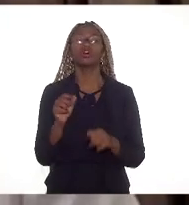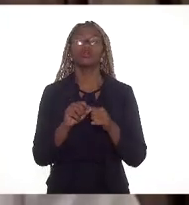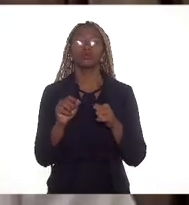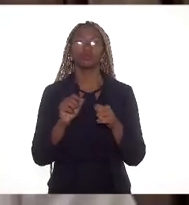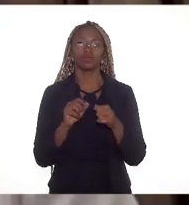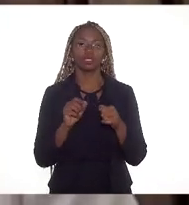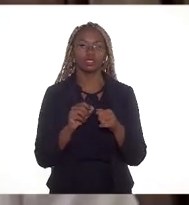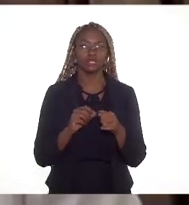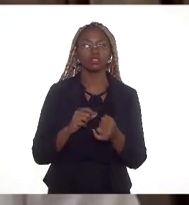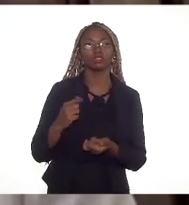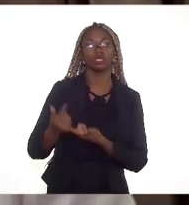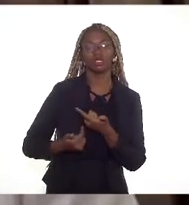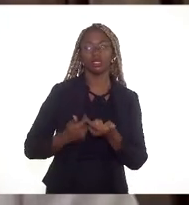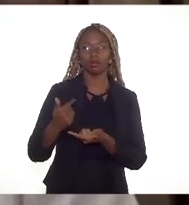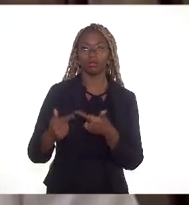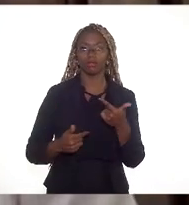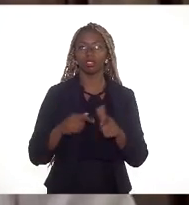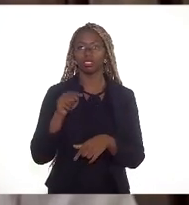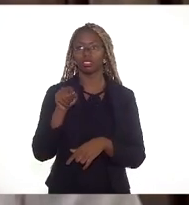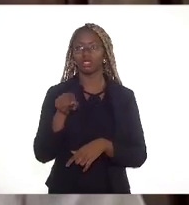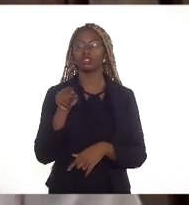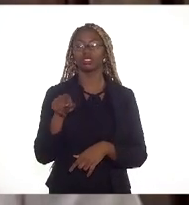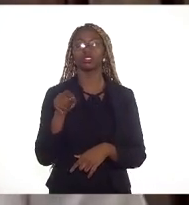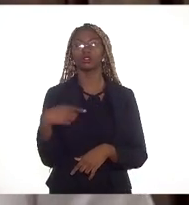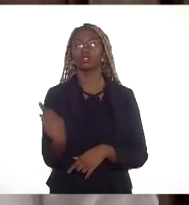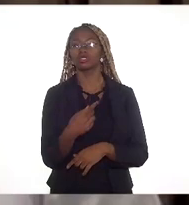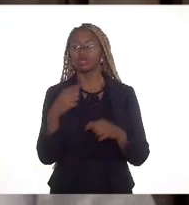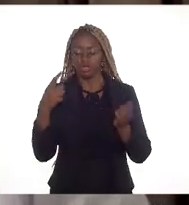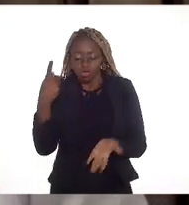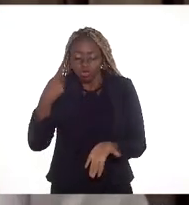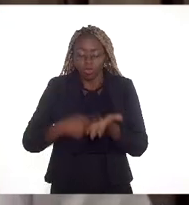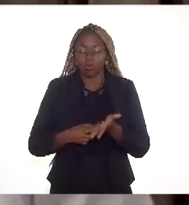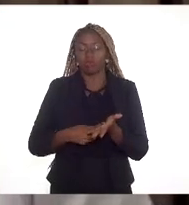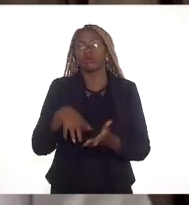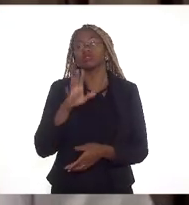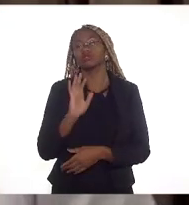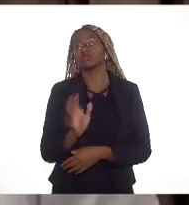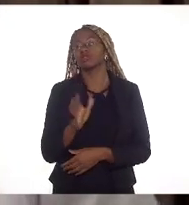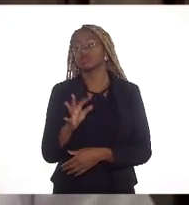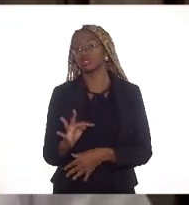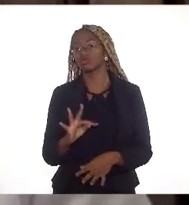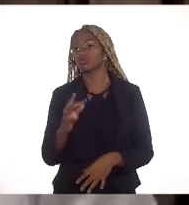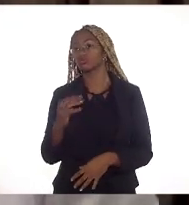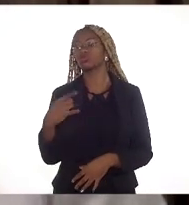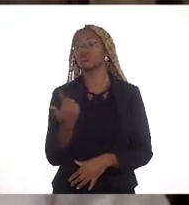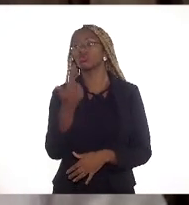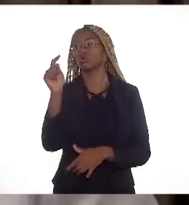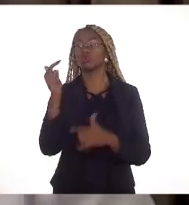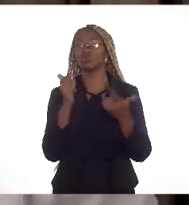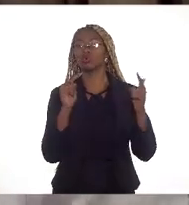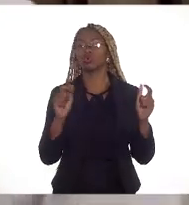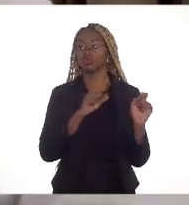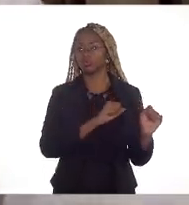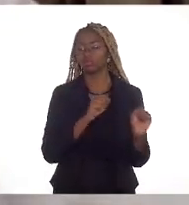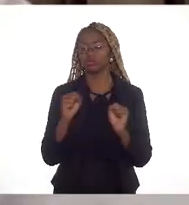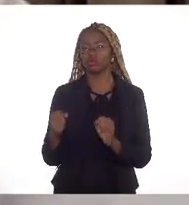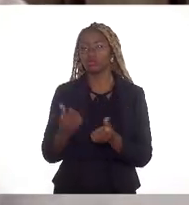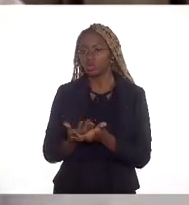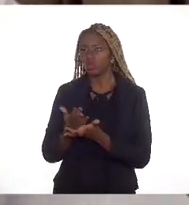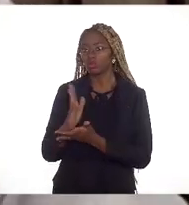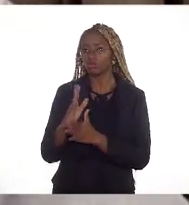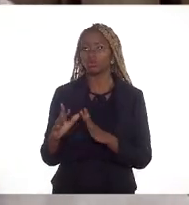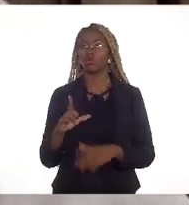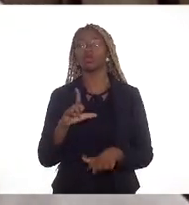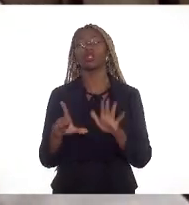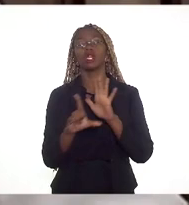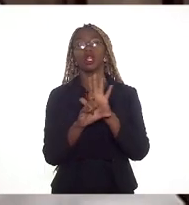está executando aquilo que a gente tem acordado com todos os outros poderes e aprovado com o Legislativo.